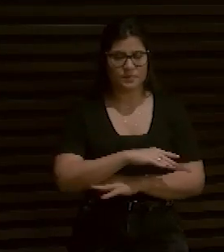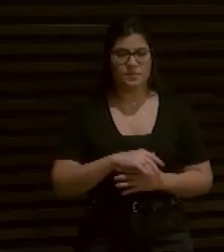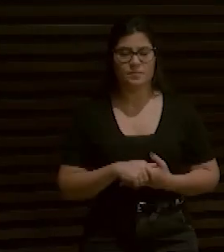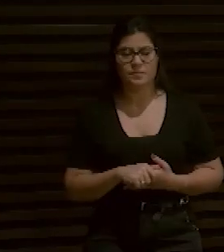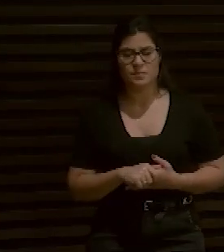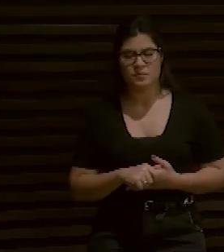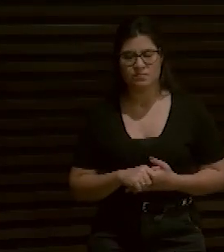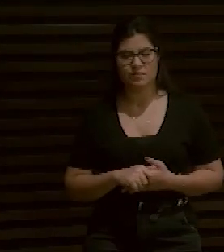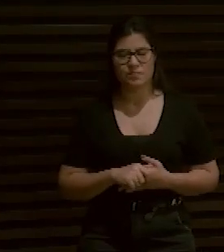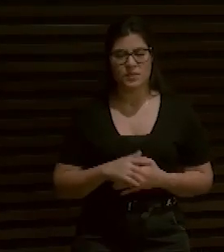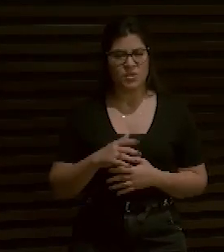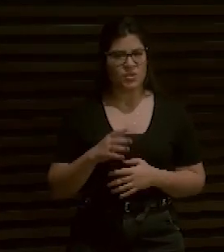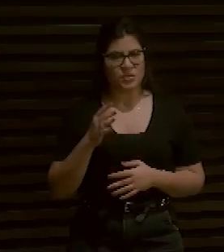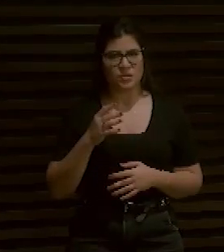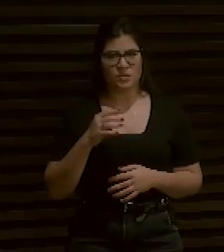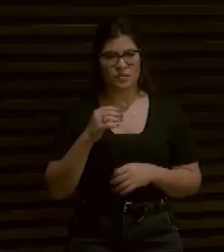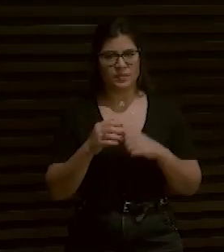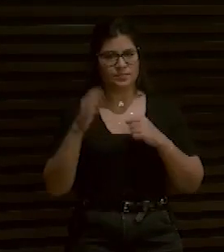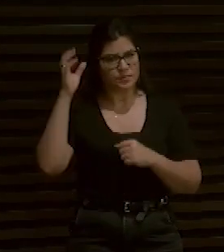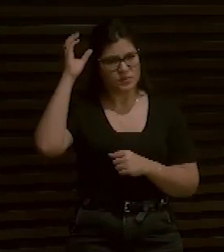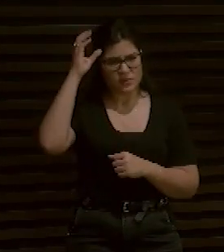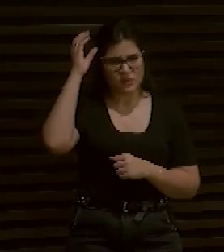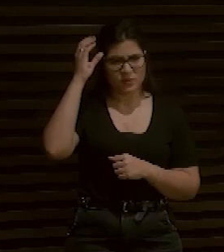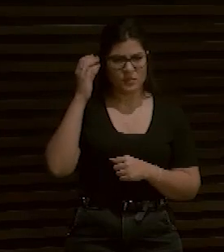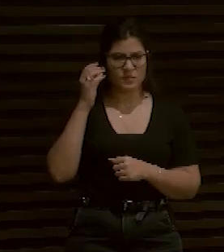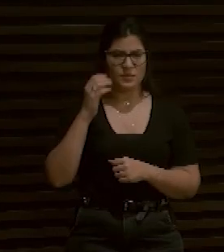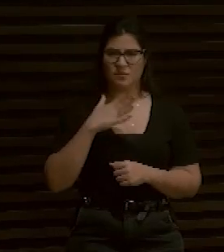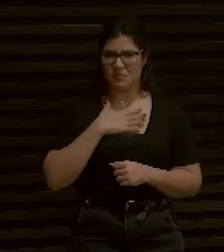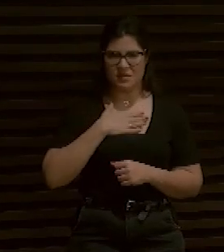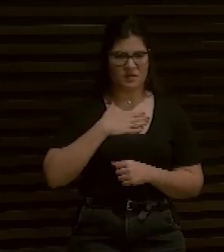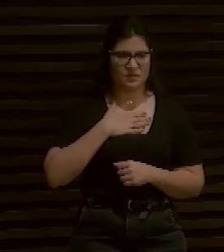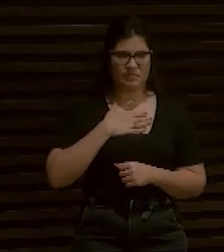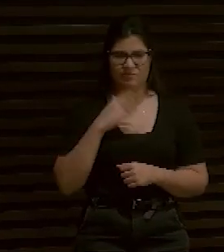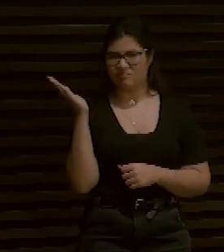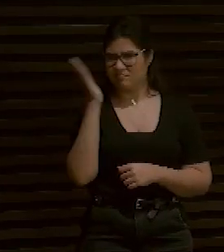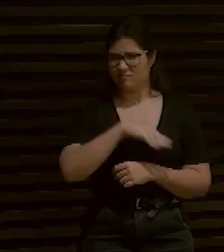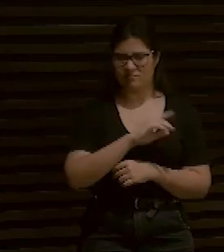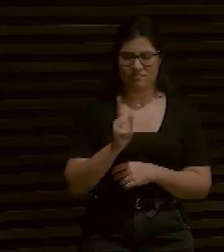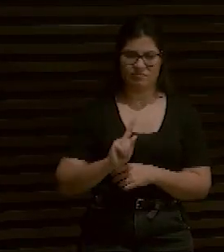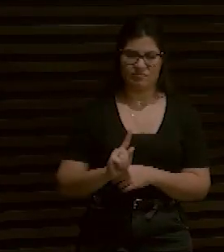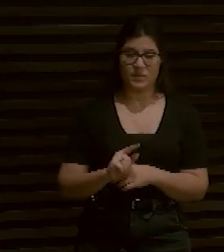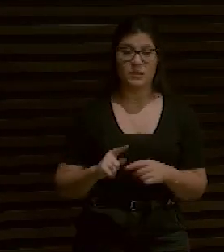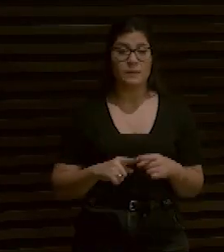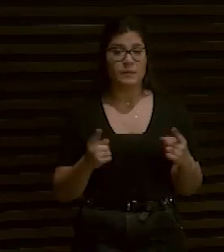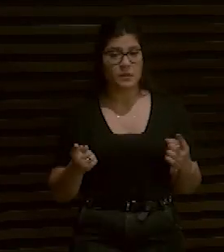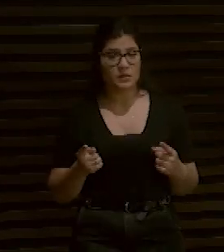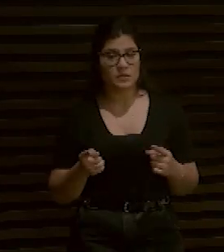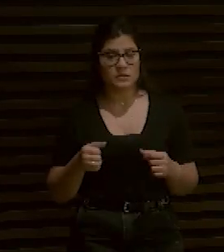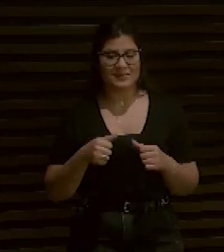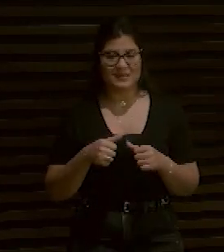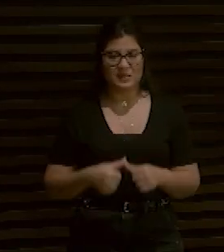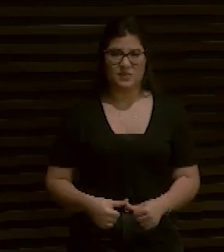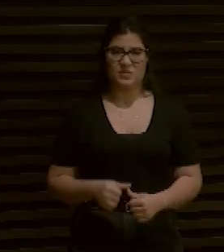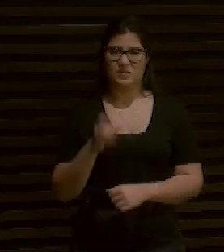culpa é da matéria, a culpa não é minha. E eles buscavam saberes transcendentes. Mas isso é uma falácia